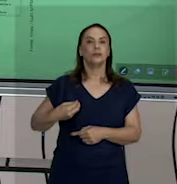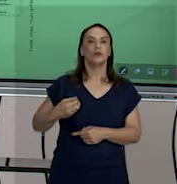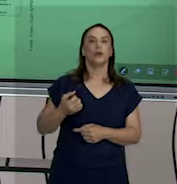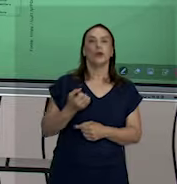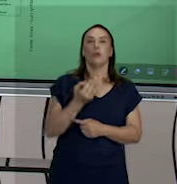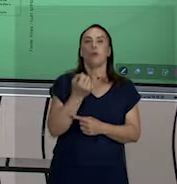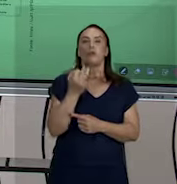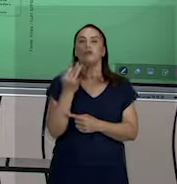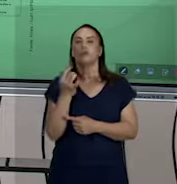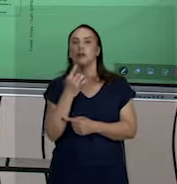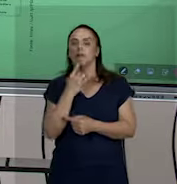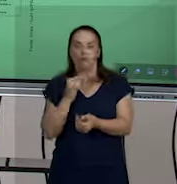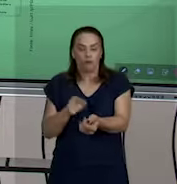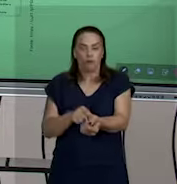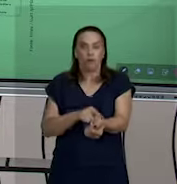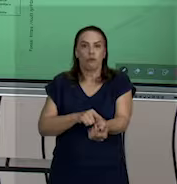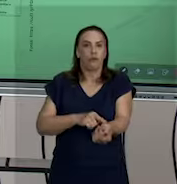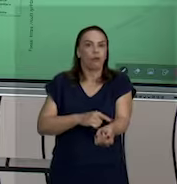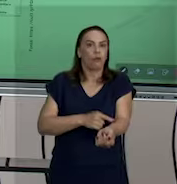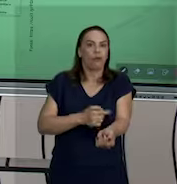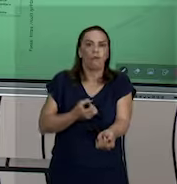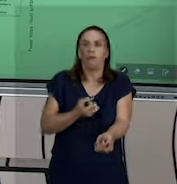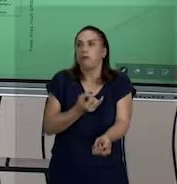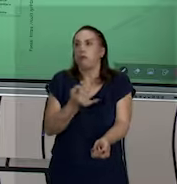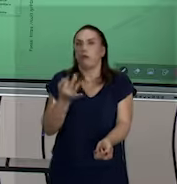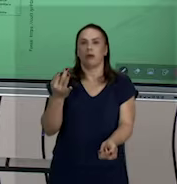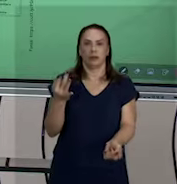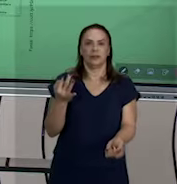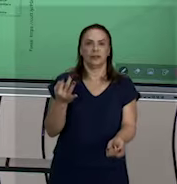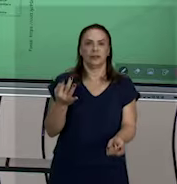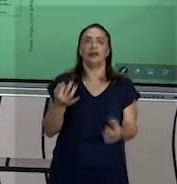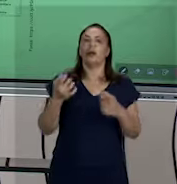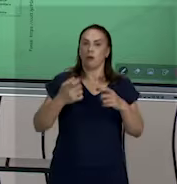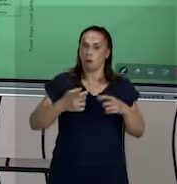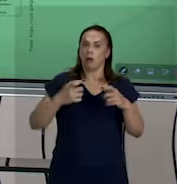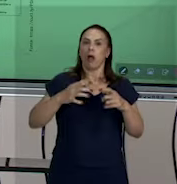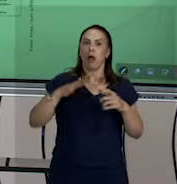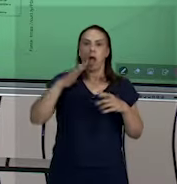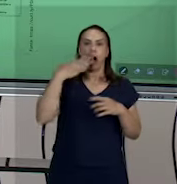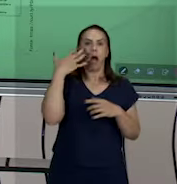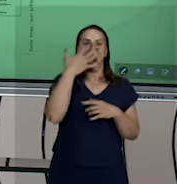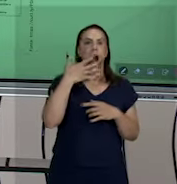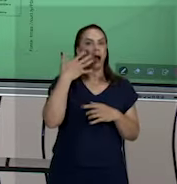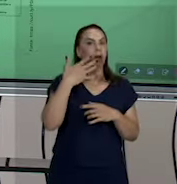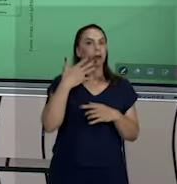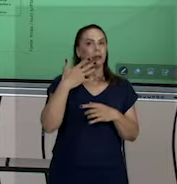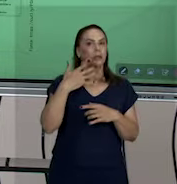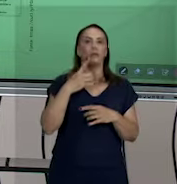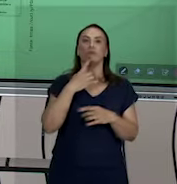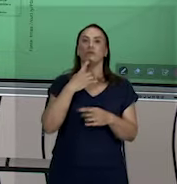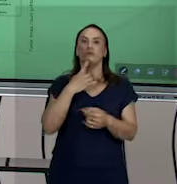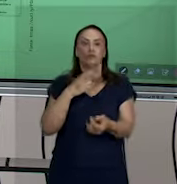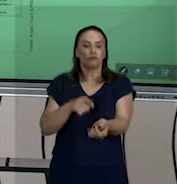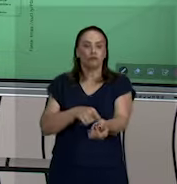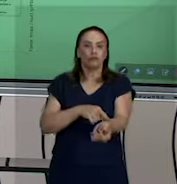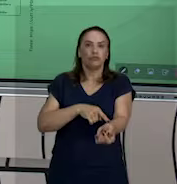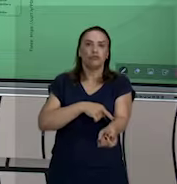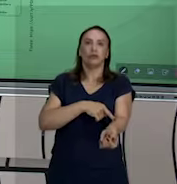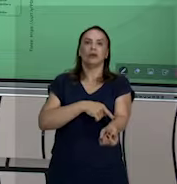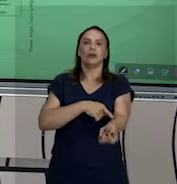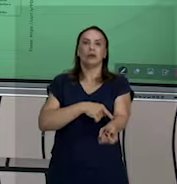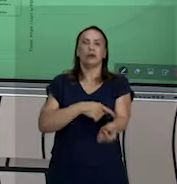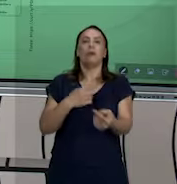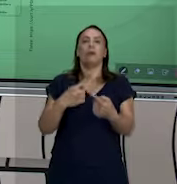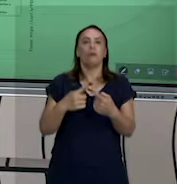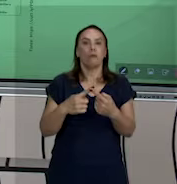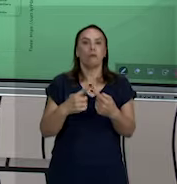vasos sanguíneos, então é uma área muito irrigada. Para que isso? Para que o ar, ao passar nessa região, seja